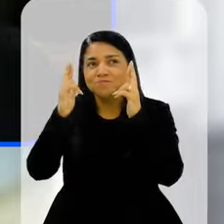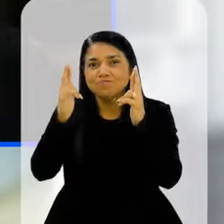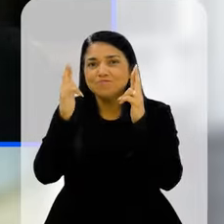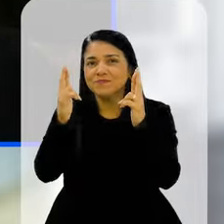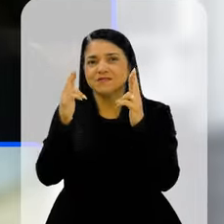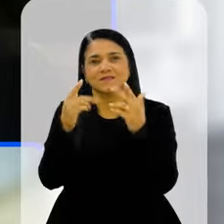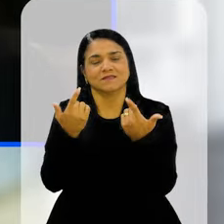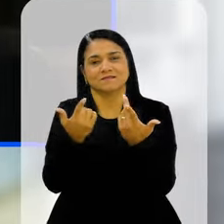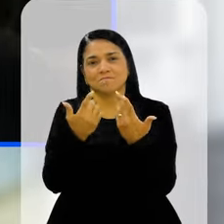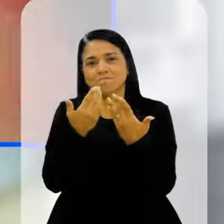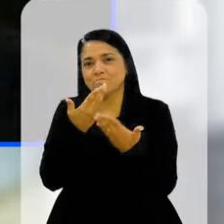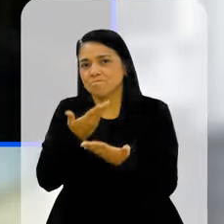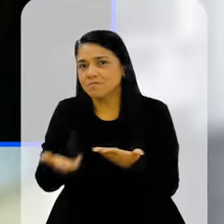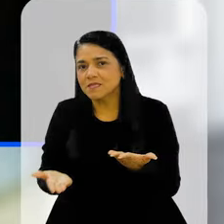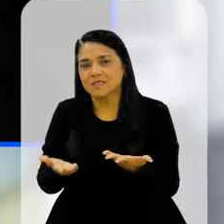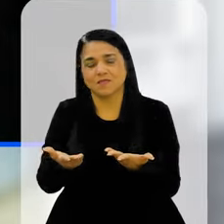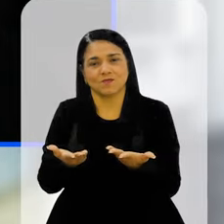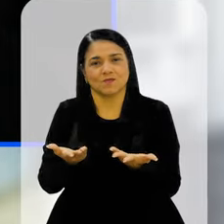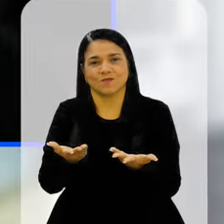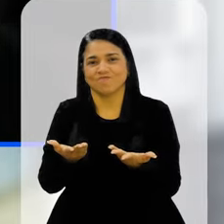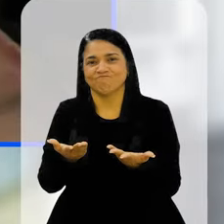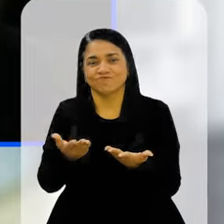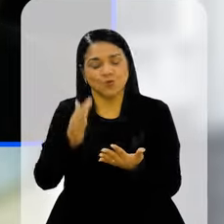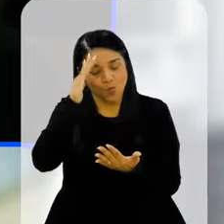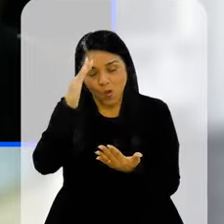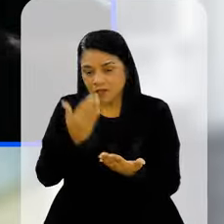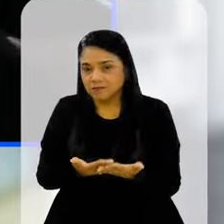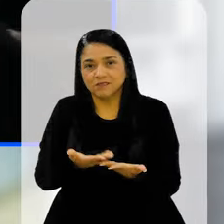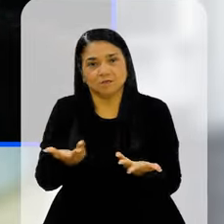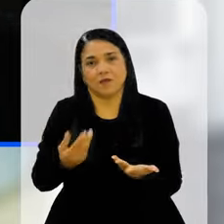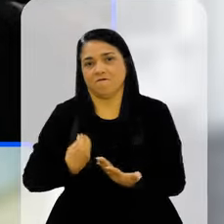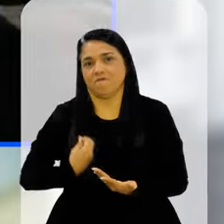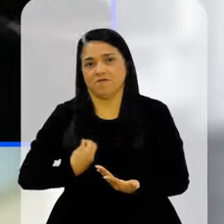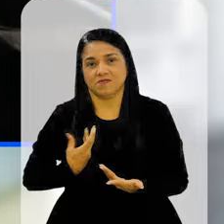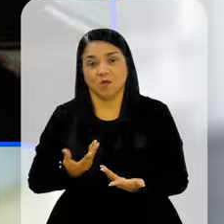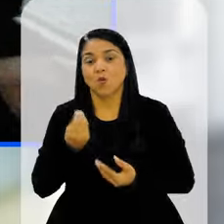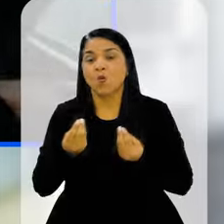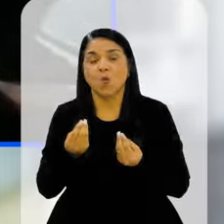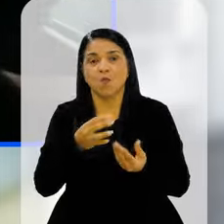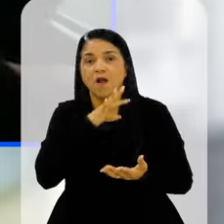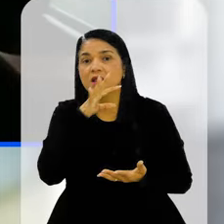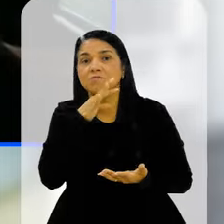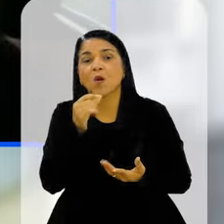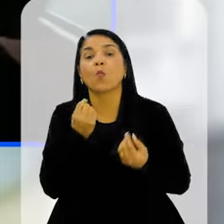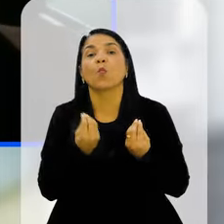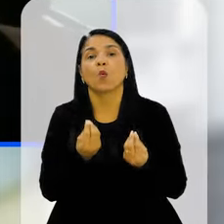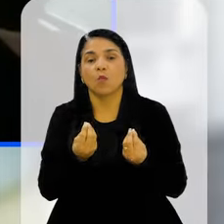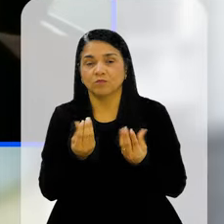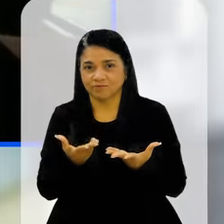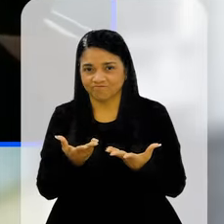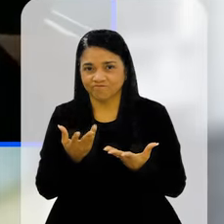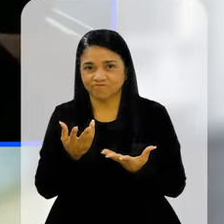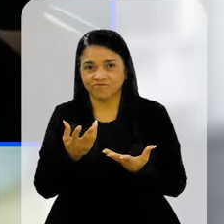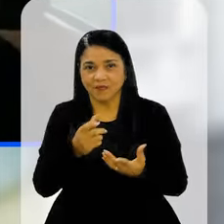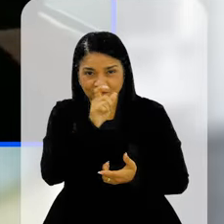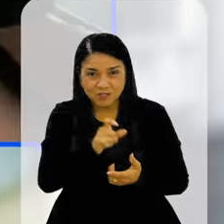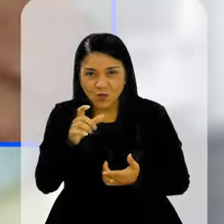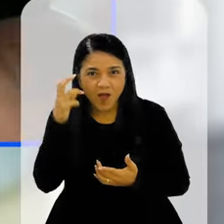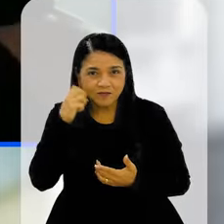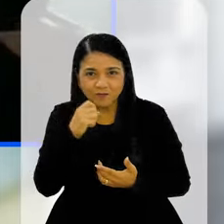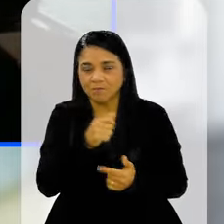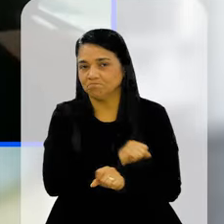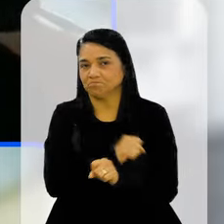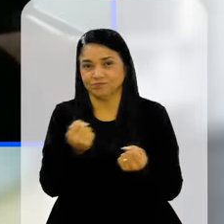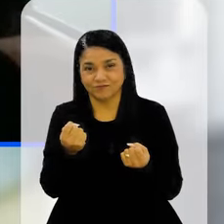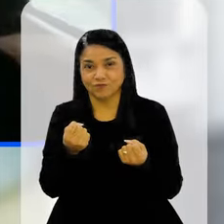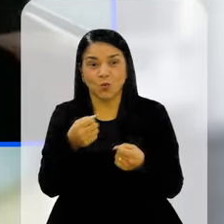Eu vou te falar, é a esperança, pelo que a gente conversou, sabe? Muita gente desacreditado. E eu não sei como é que vai fazer com essa quantidade de animal, cara. Porque não vai ter